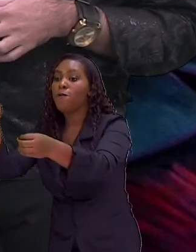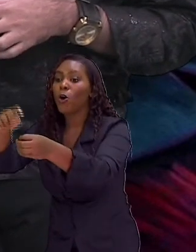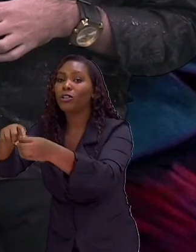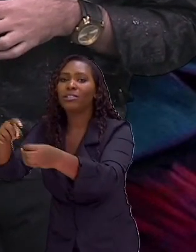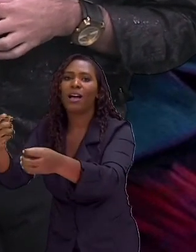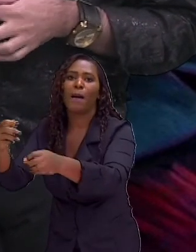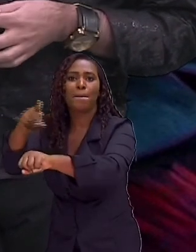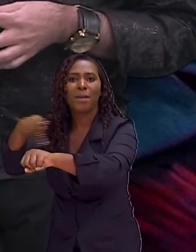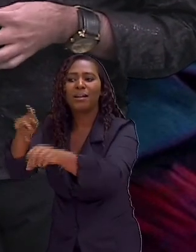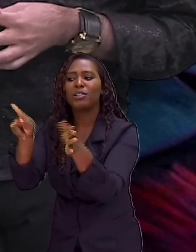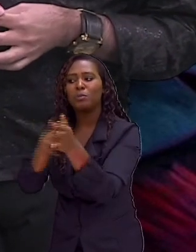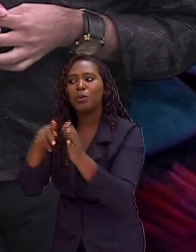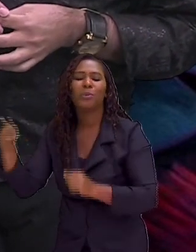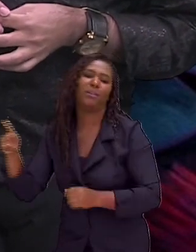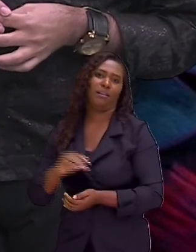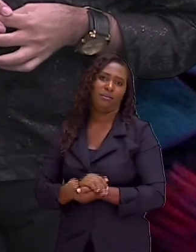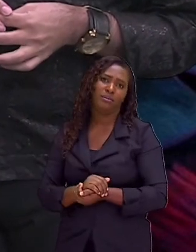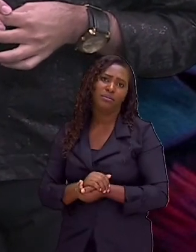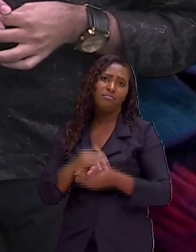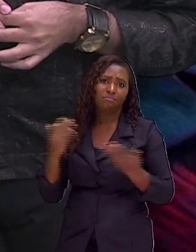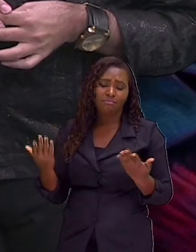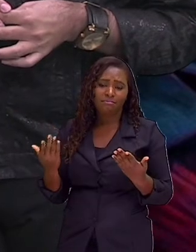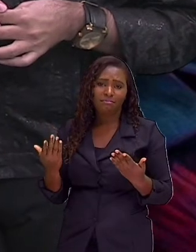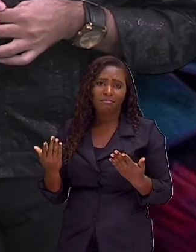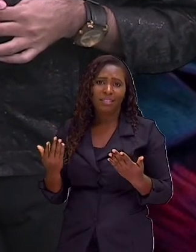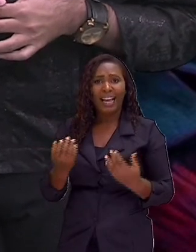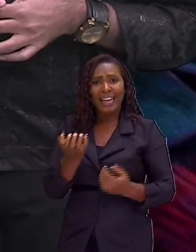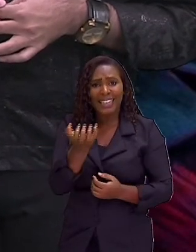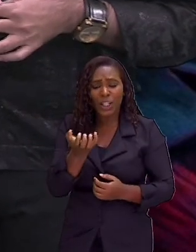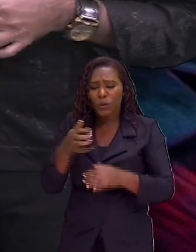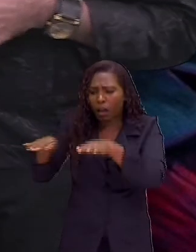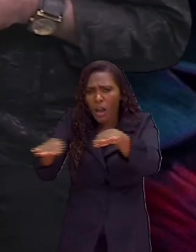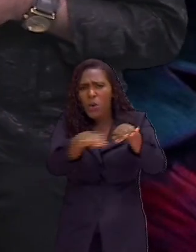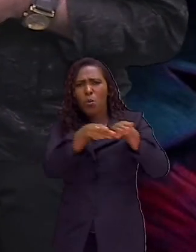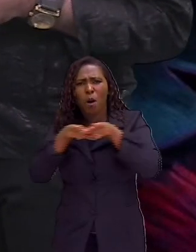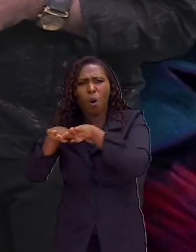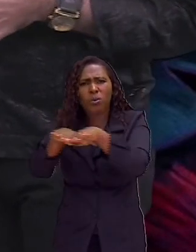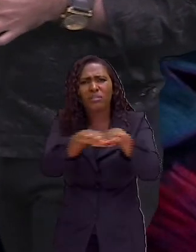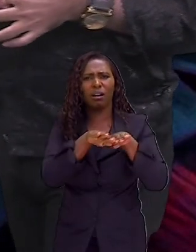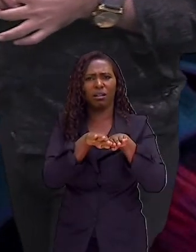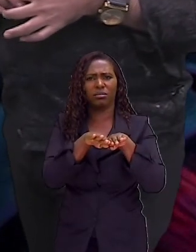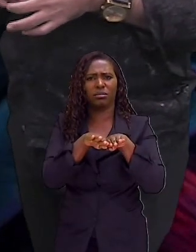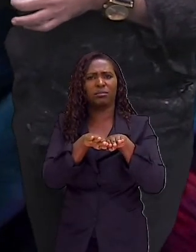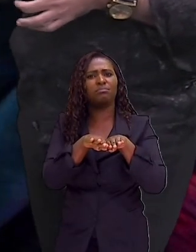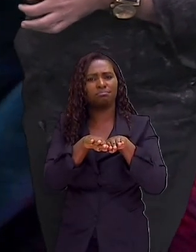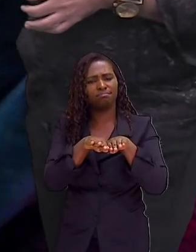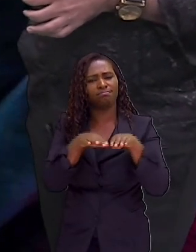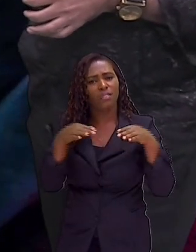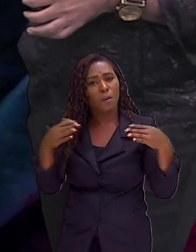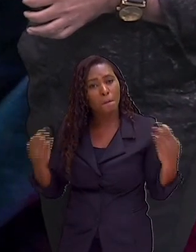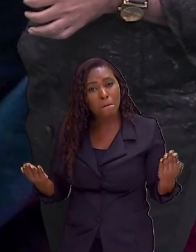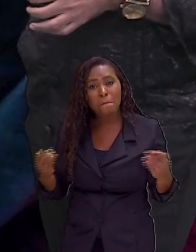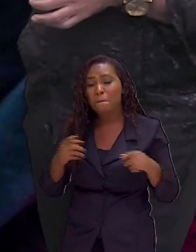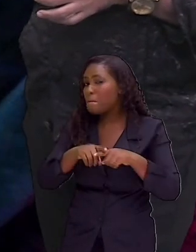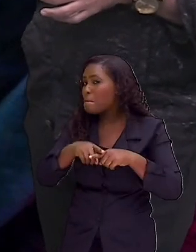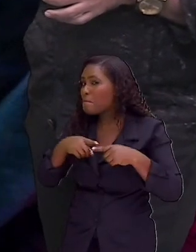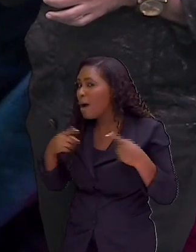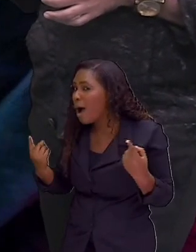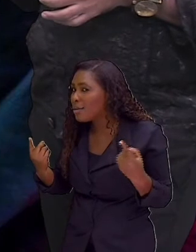quase toda a Nova Espanha. As batalhas entre realistas